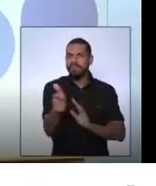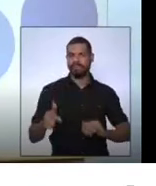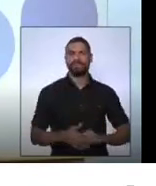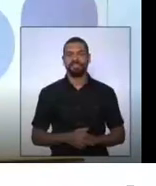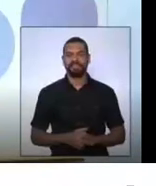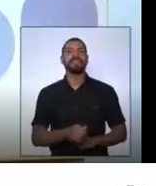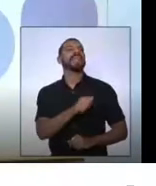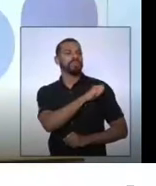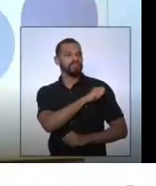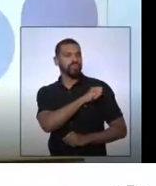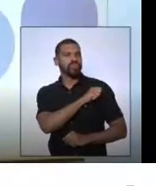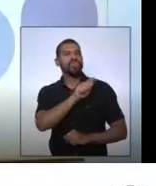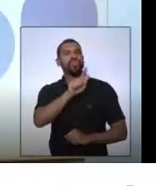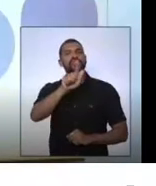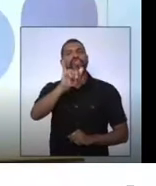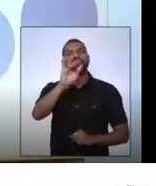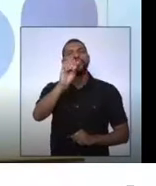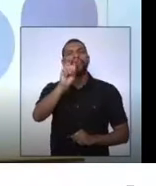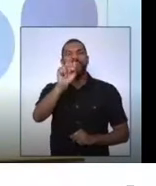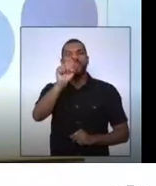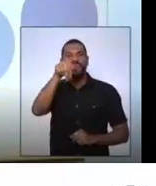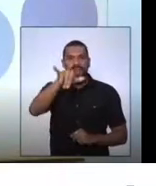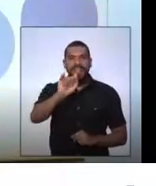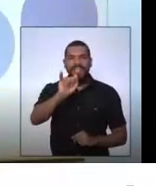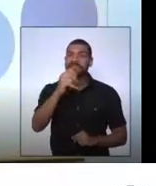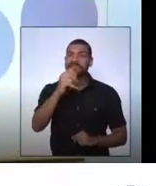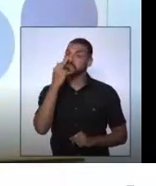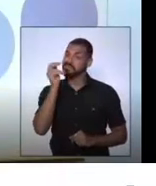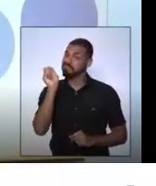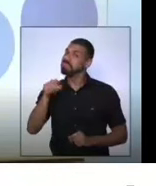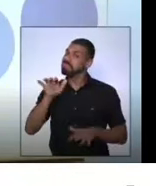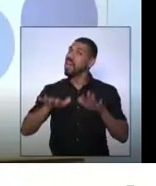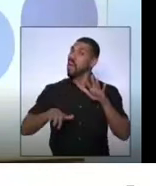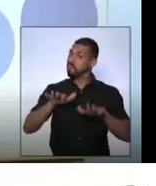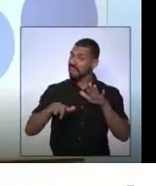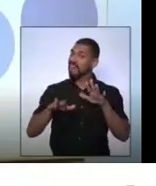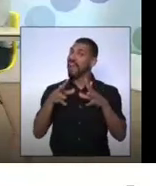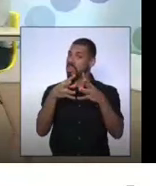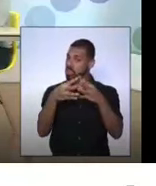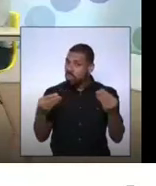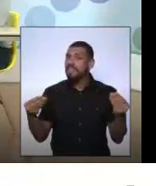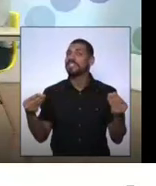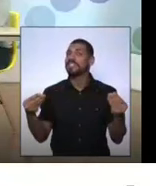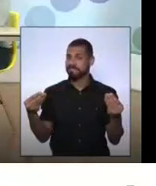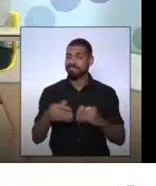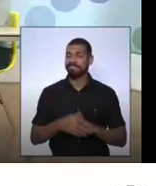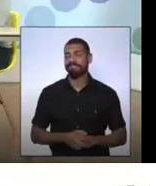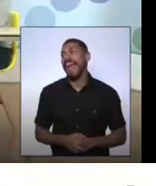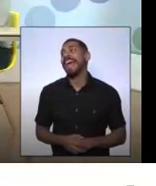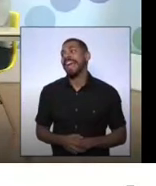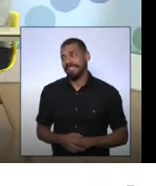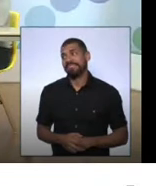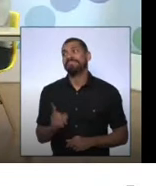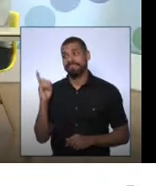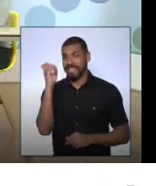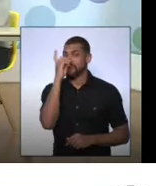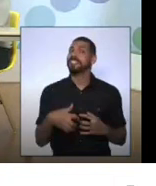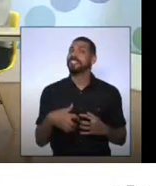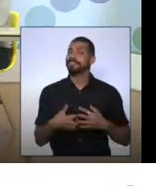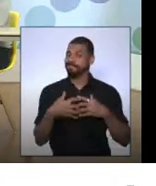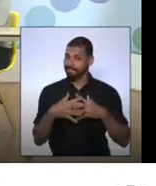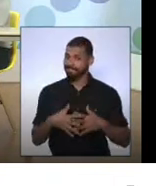que provavelmente vai deixar de existir. Então, né? Complicado isso. Ah, mas deixo